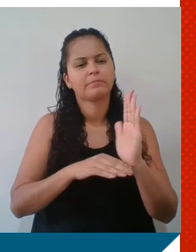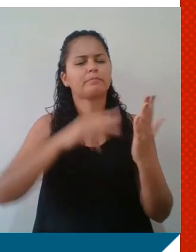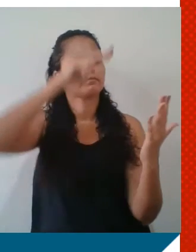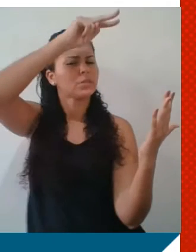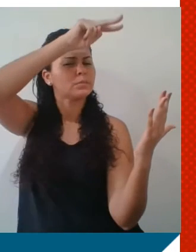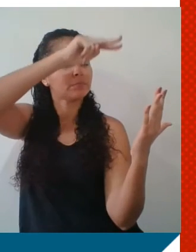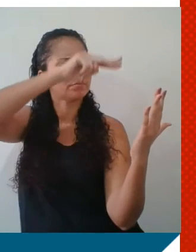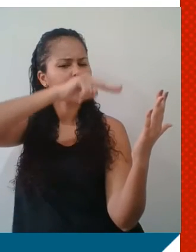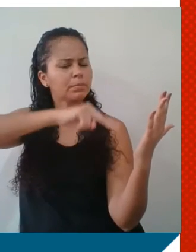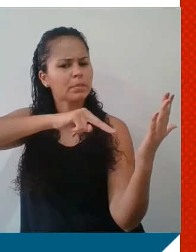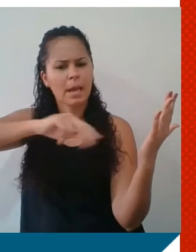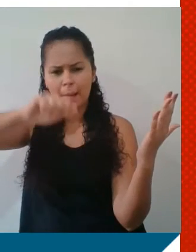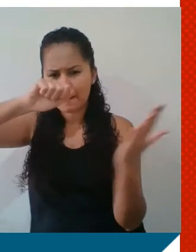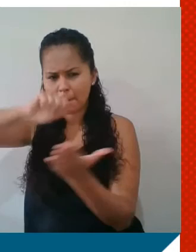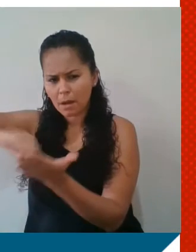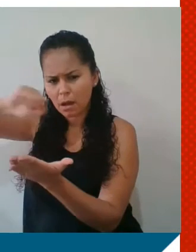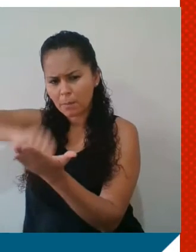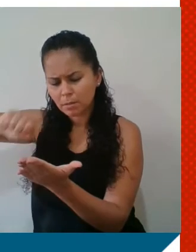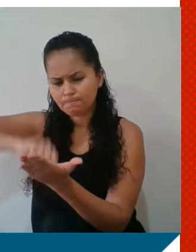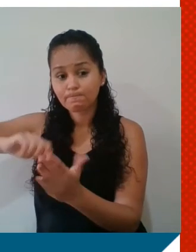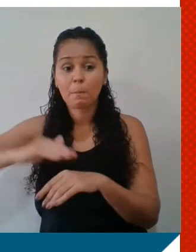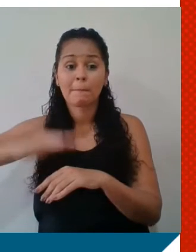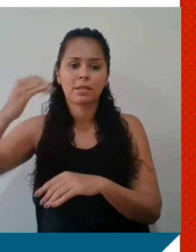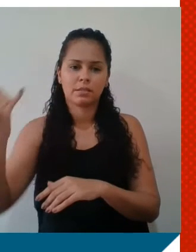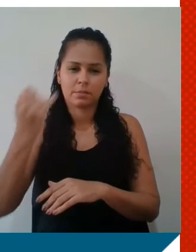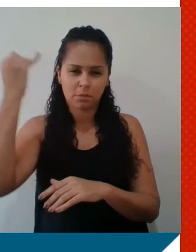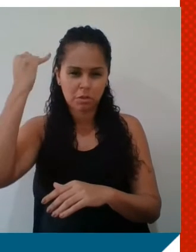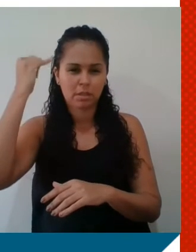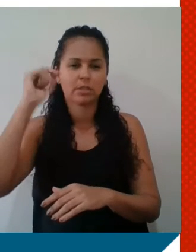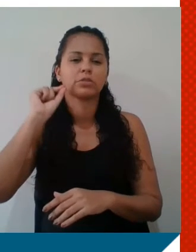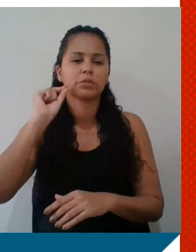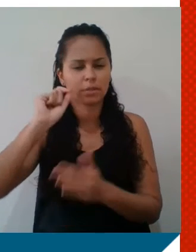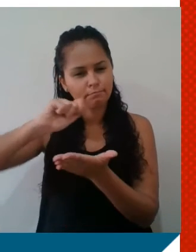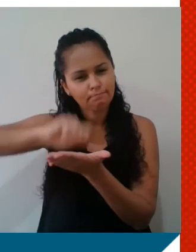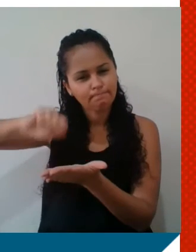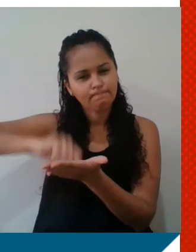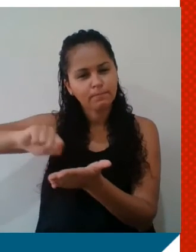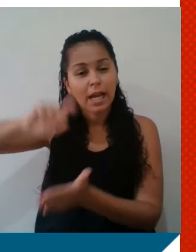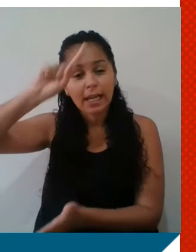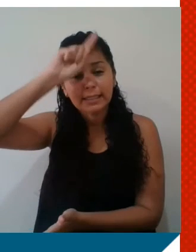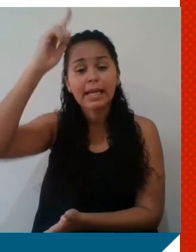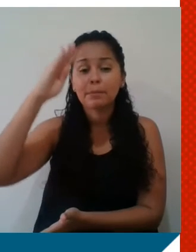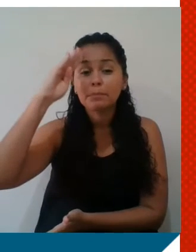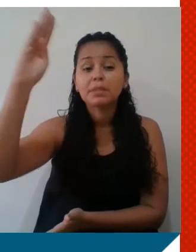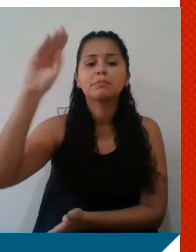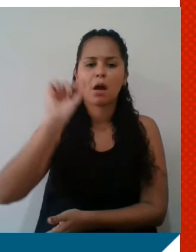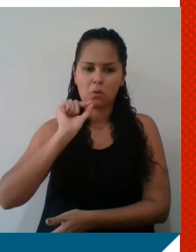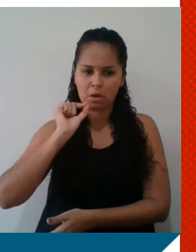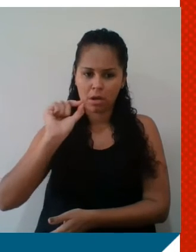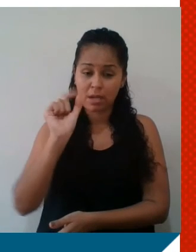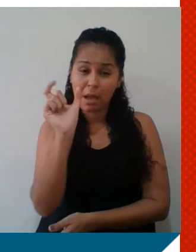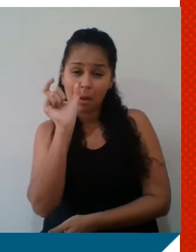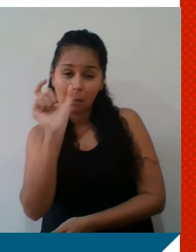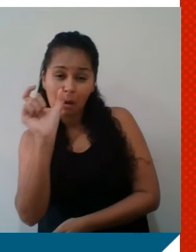dessa leitura, ir anotando as partes mais importantes. Geralmente a gente chama isso de ideia principal. Geralmente, o que é uma ideia